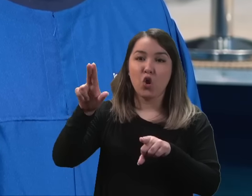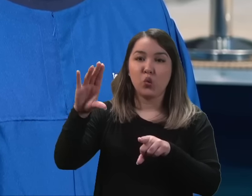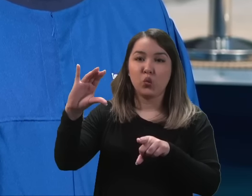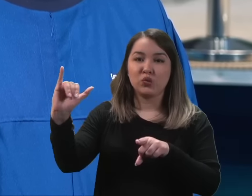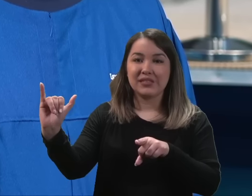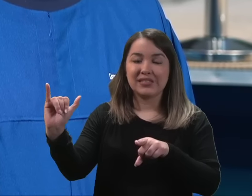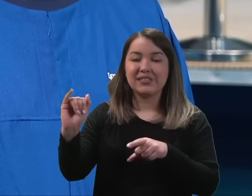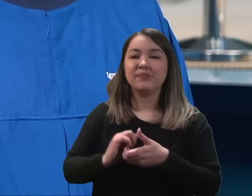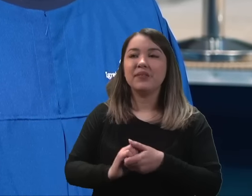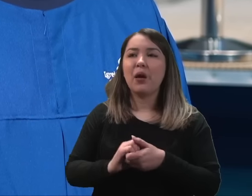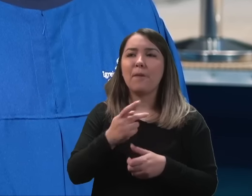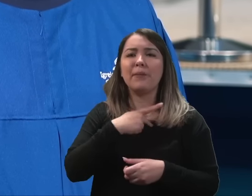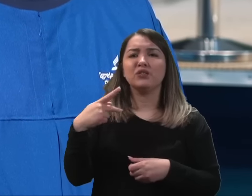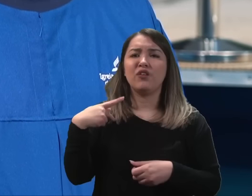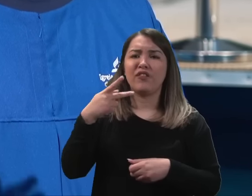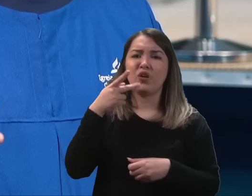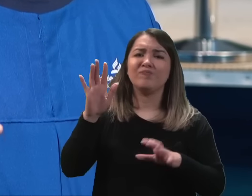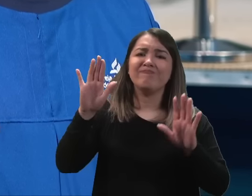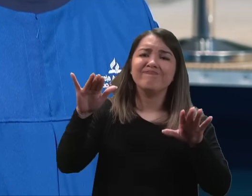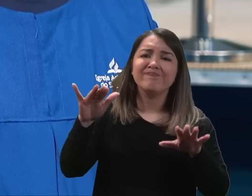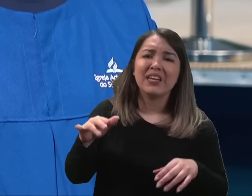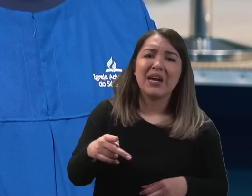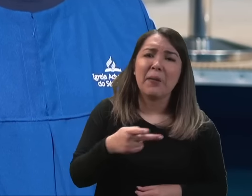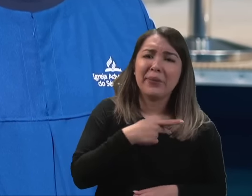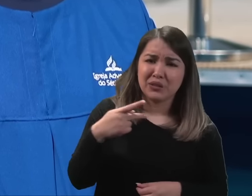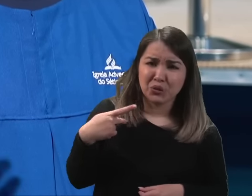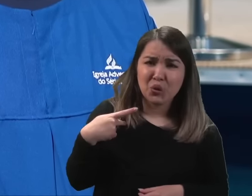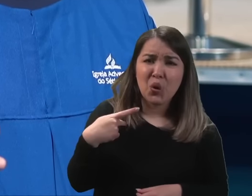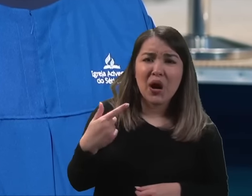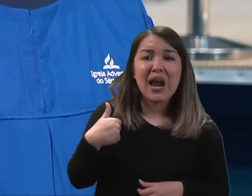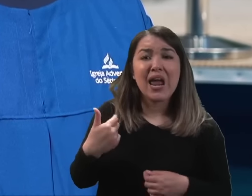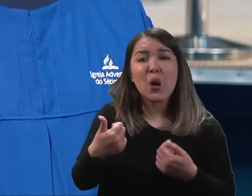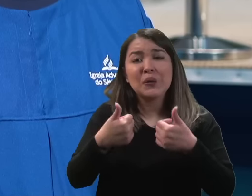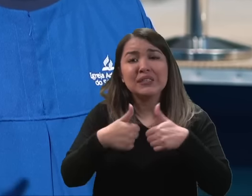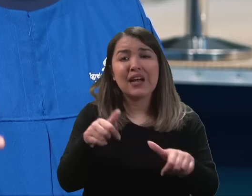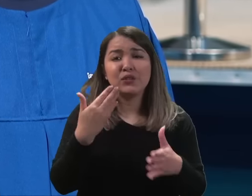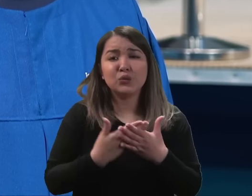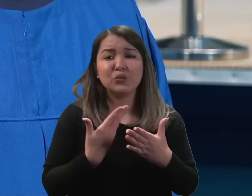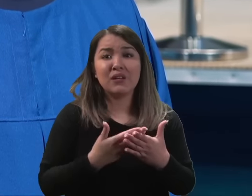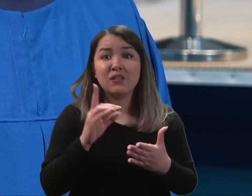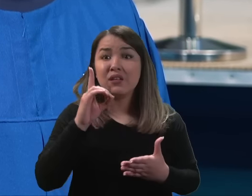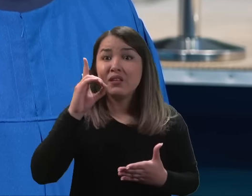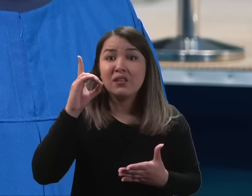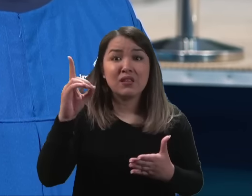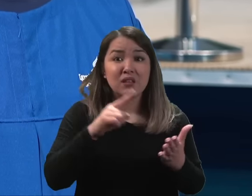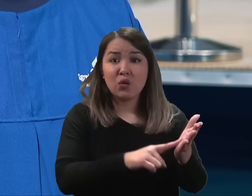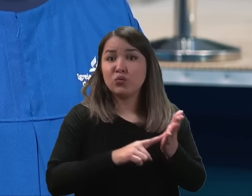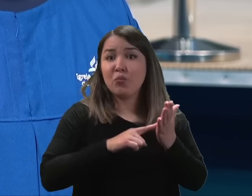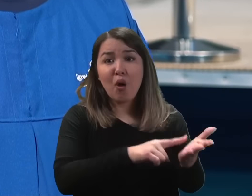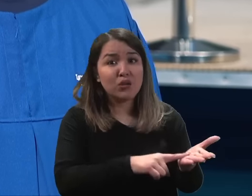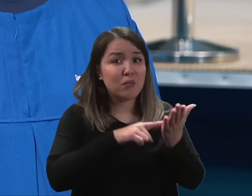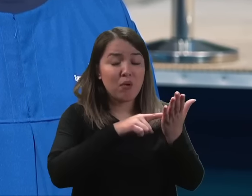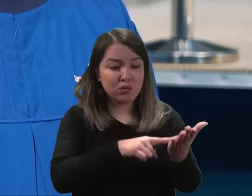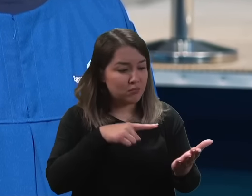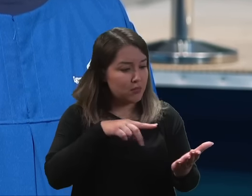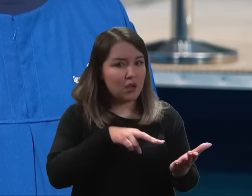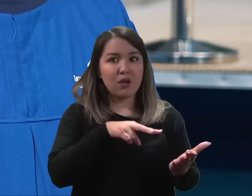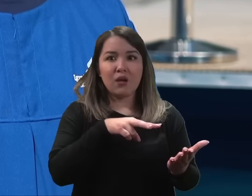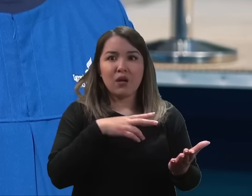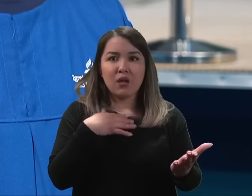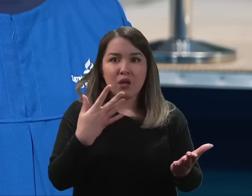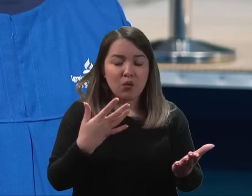e o pastor Elias disse pastor eu estava ali estudando e Deus revelando todas essas coisas pra mim meu coração